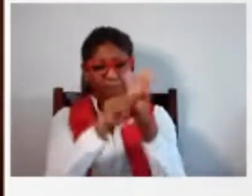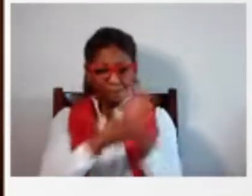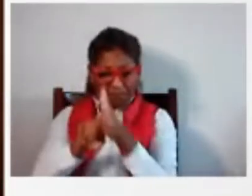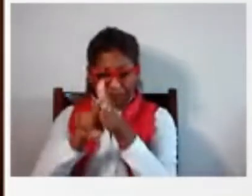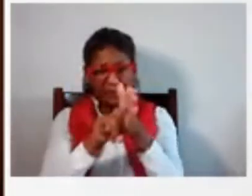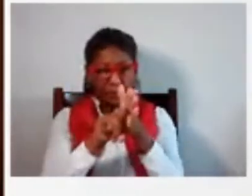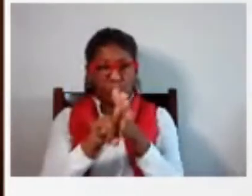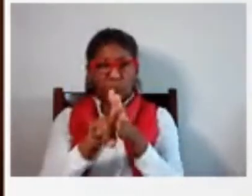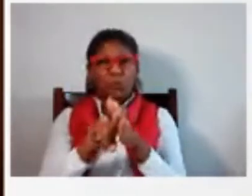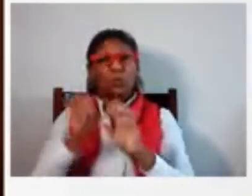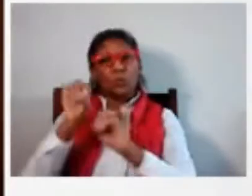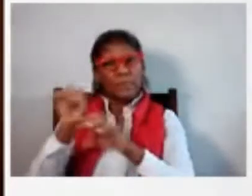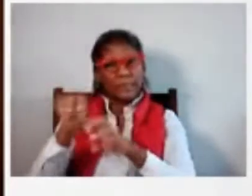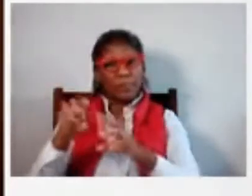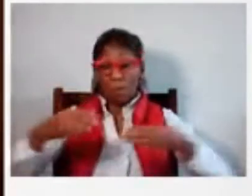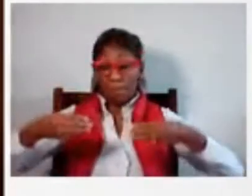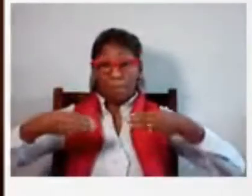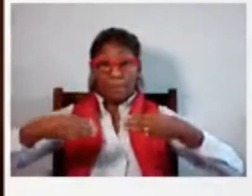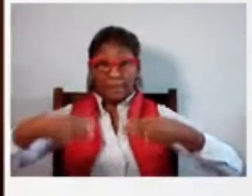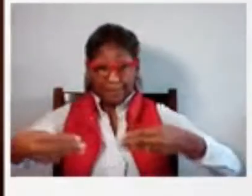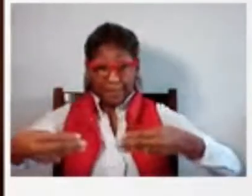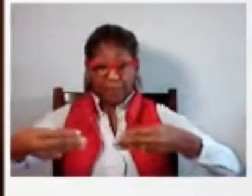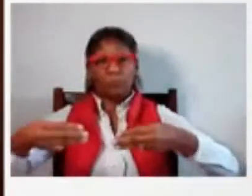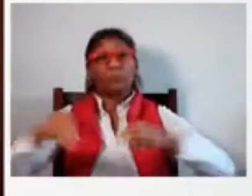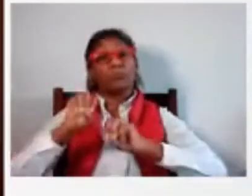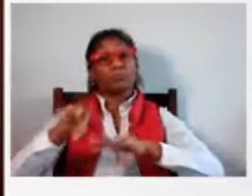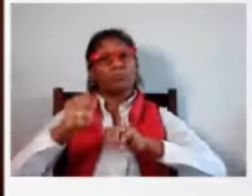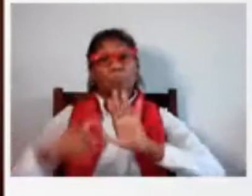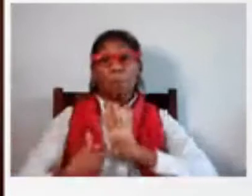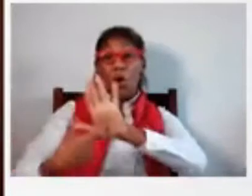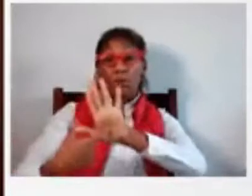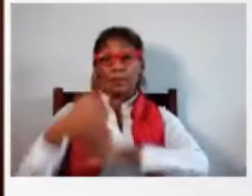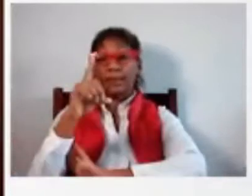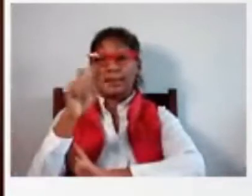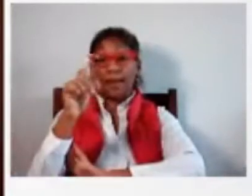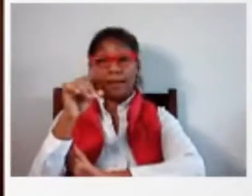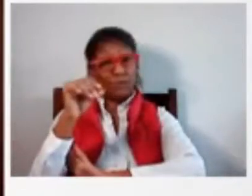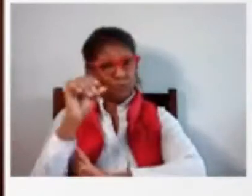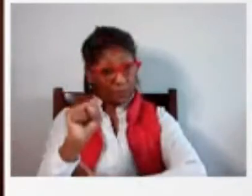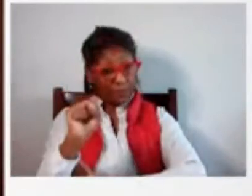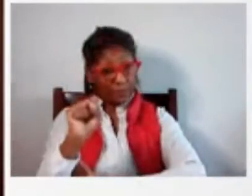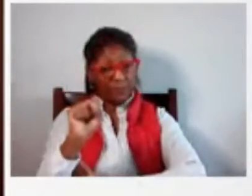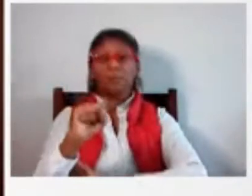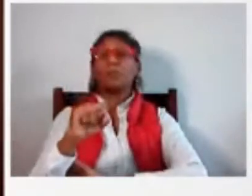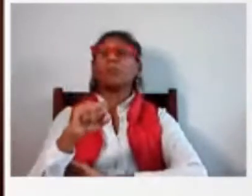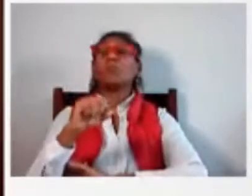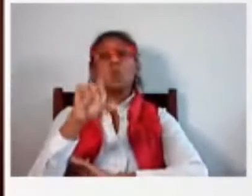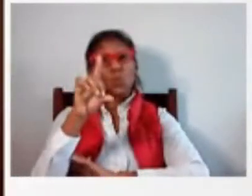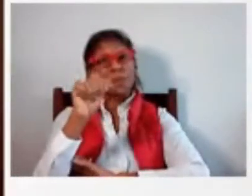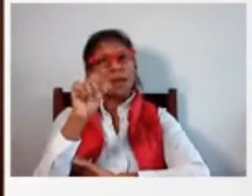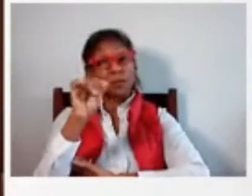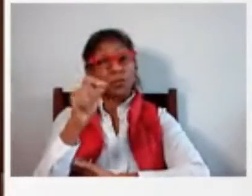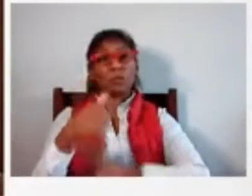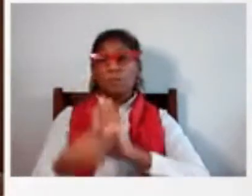educação, o Ministério da Educação, ele apresenta para os estados os dados que tem, os estados têm a condição de contrapor,